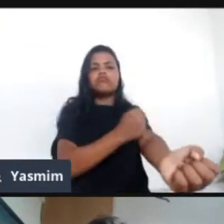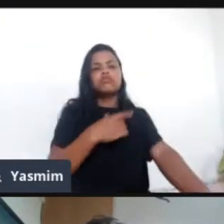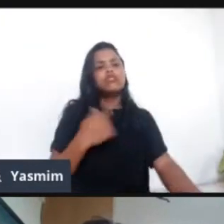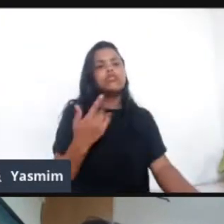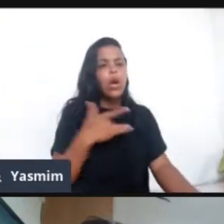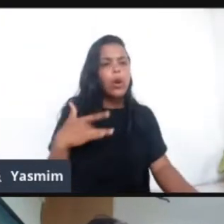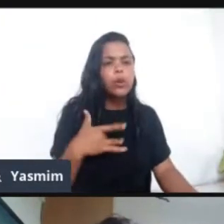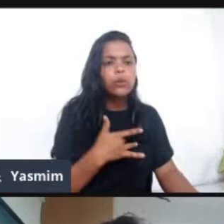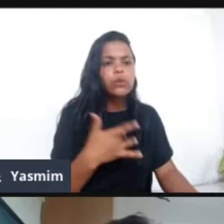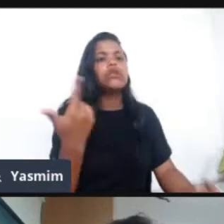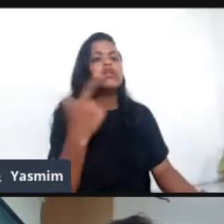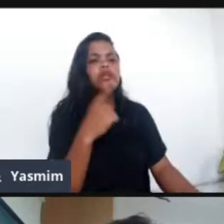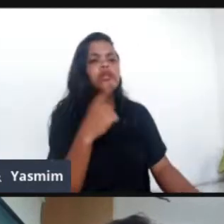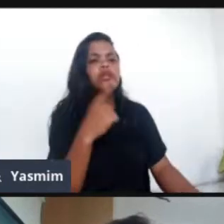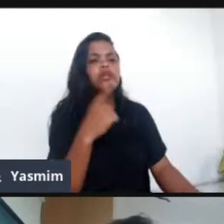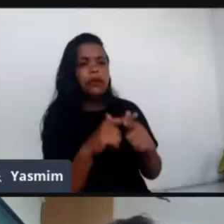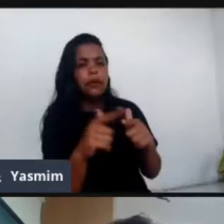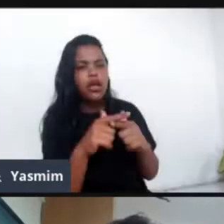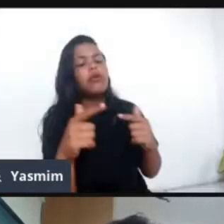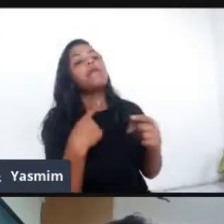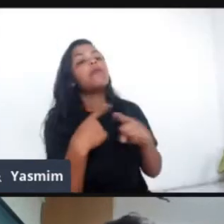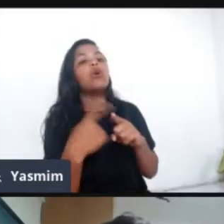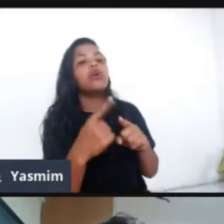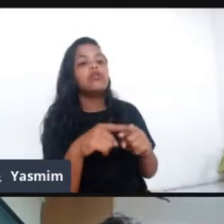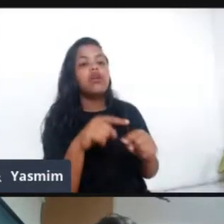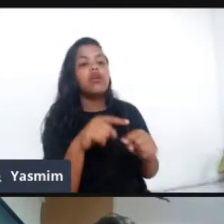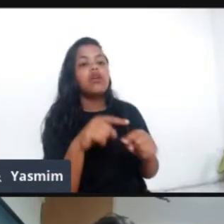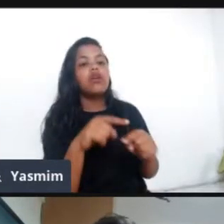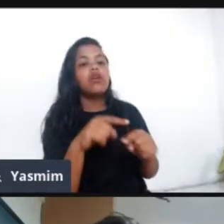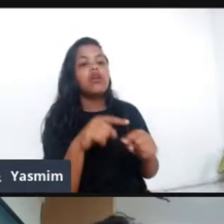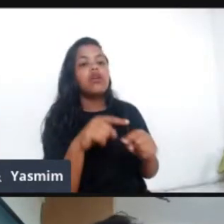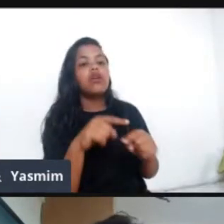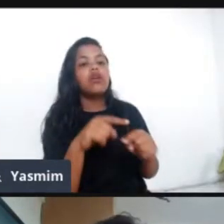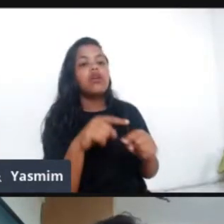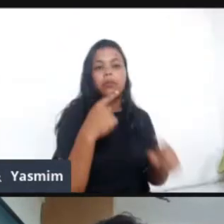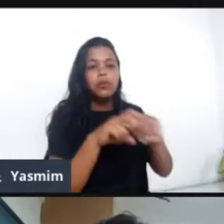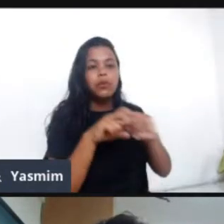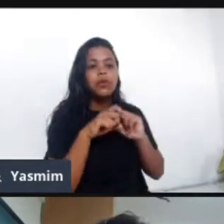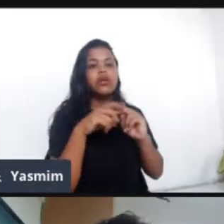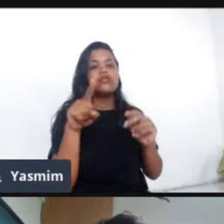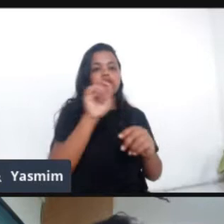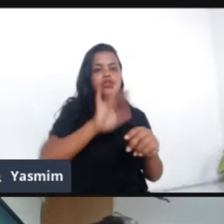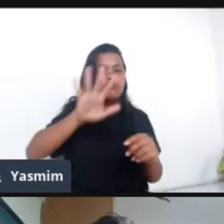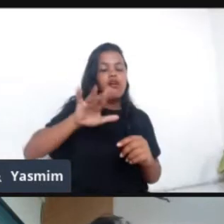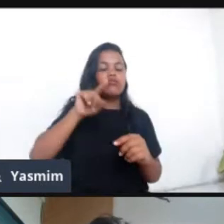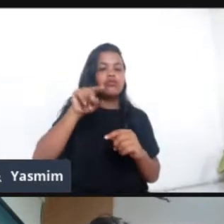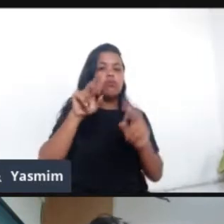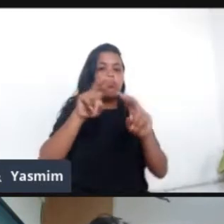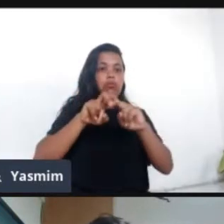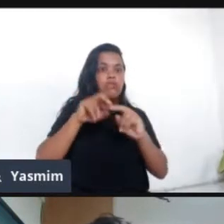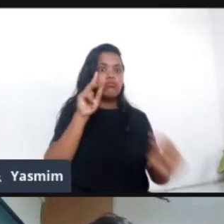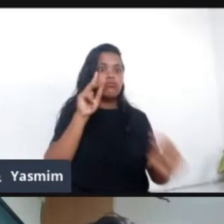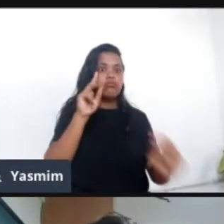enzima diferente. Então, essa proteína ACE2, ela difere totalmente da enzima conversora